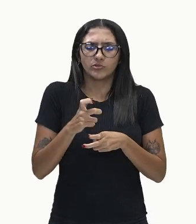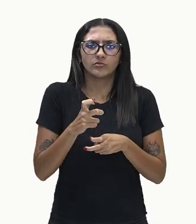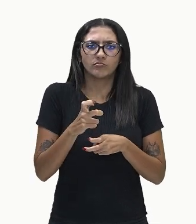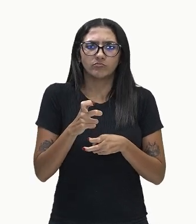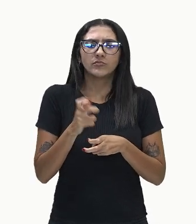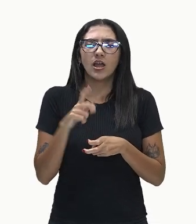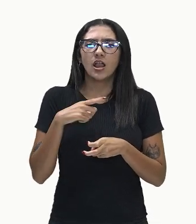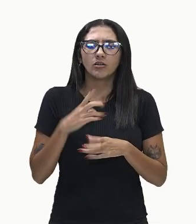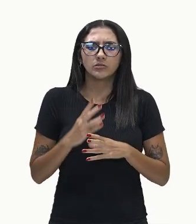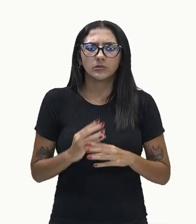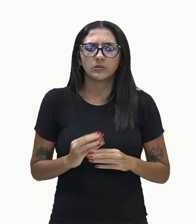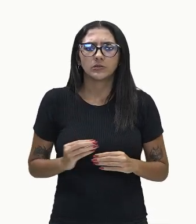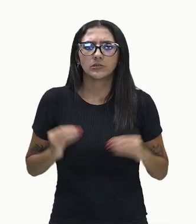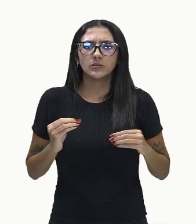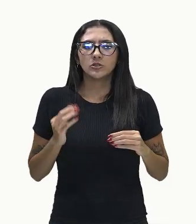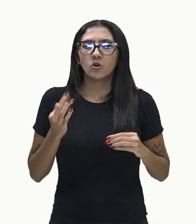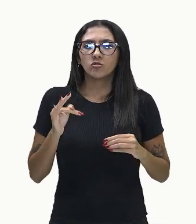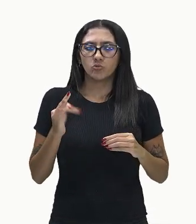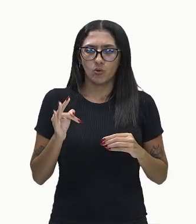vai fazer